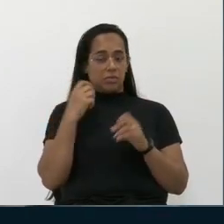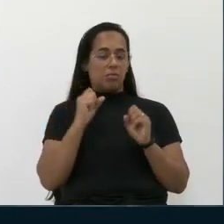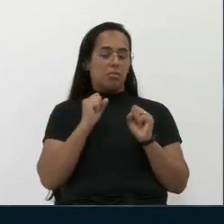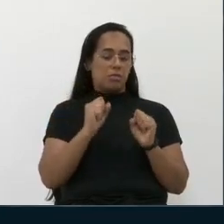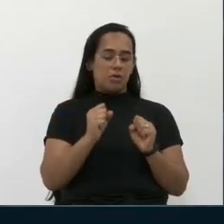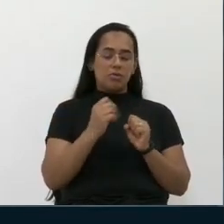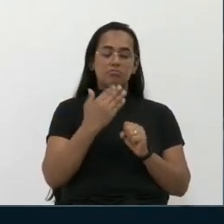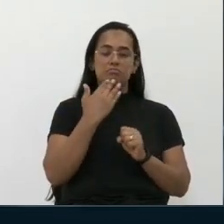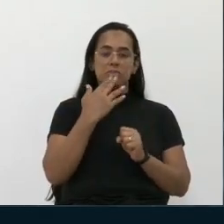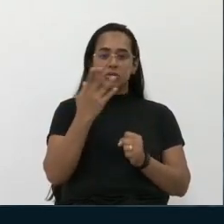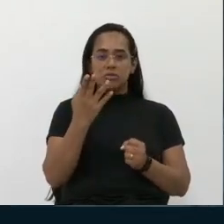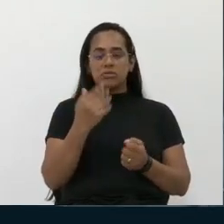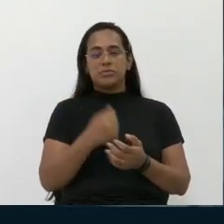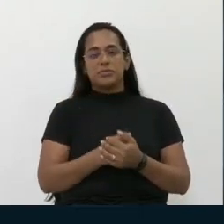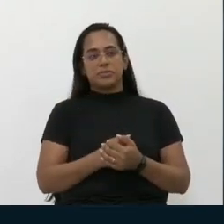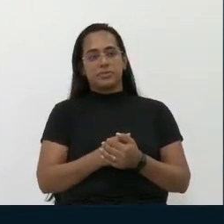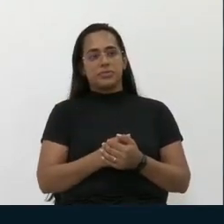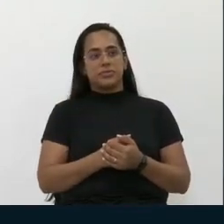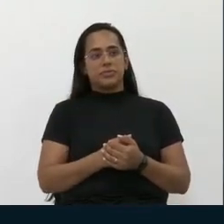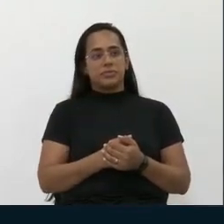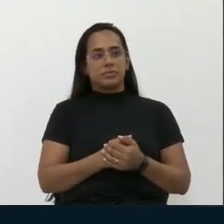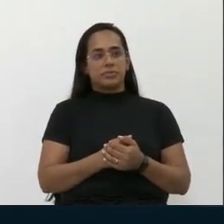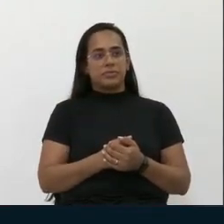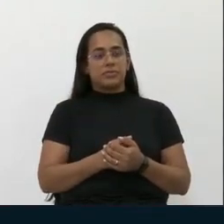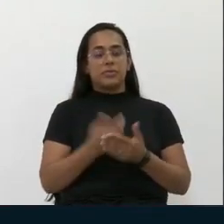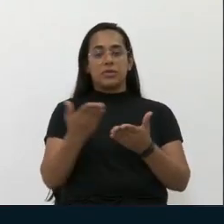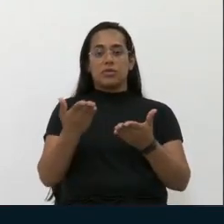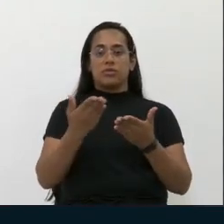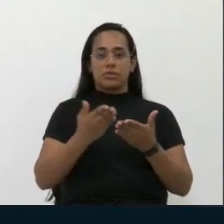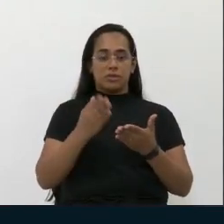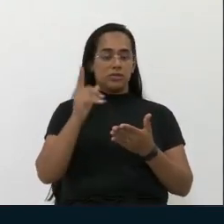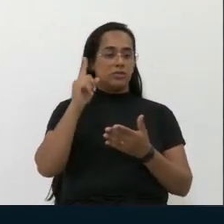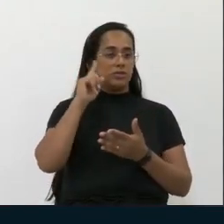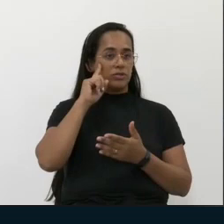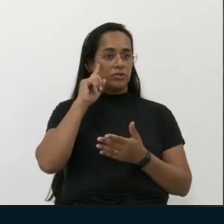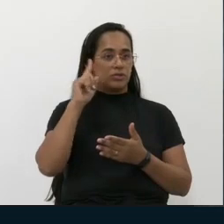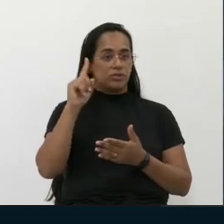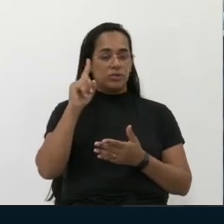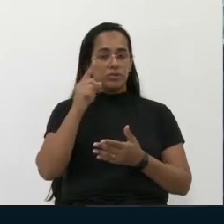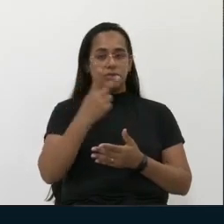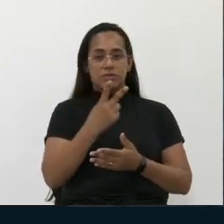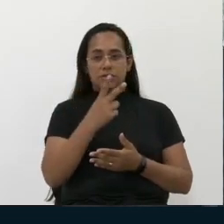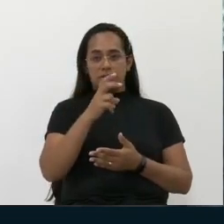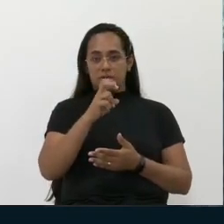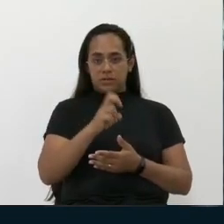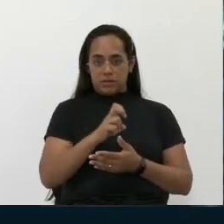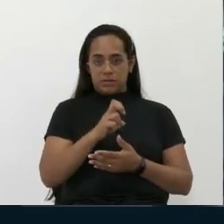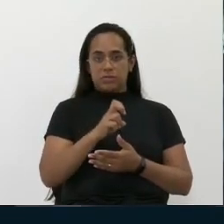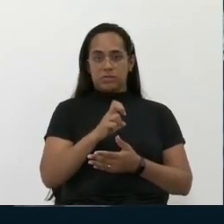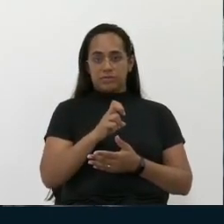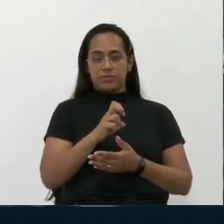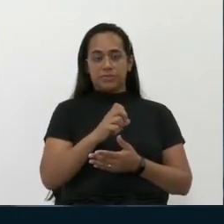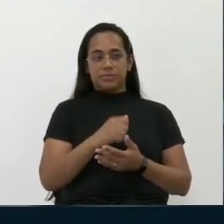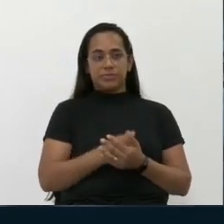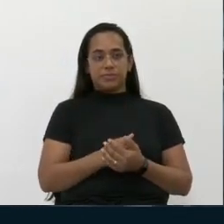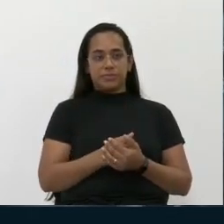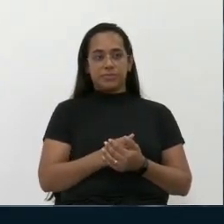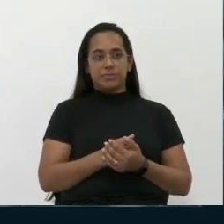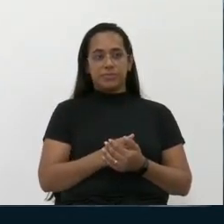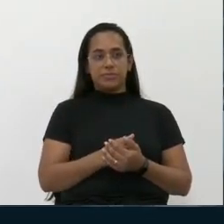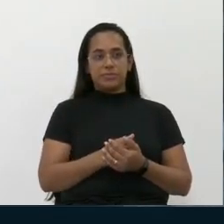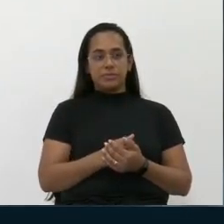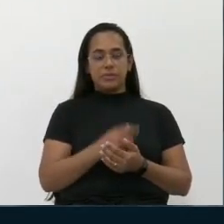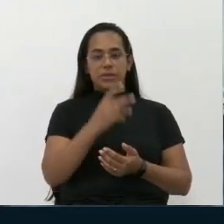quero reforçar aqui o convite, dia 25, o presidente Lula estará em Guarulhos para fazer